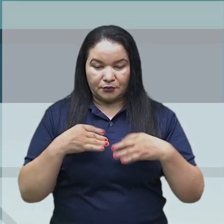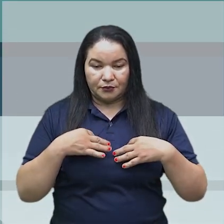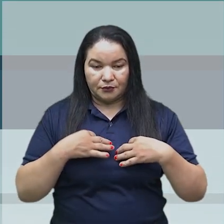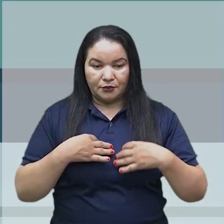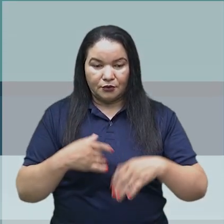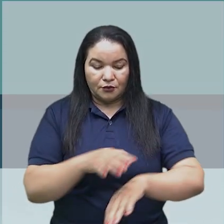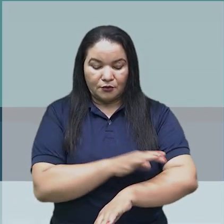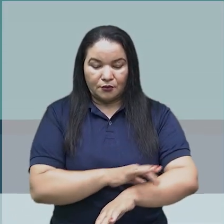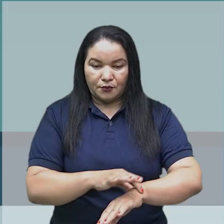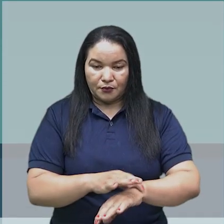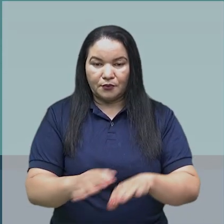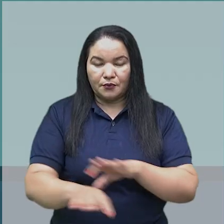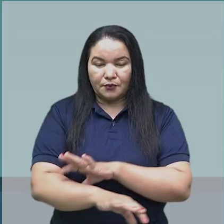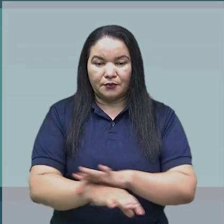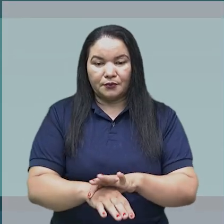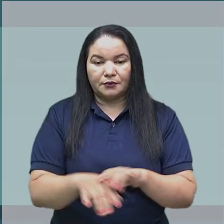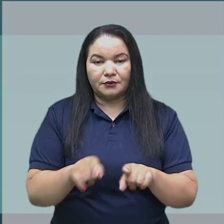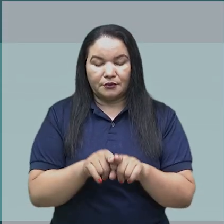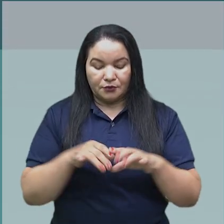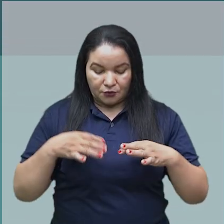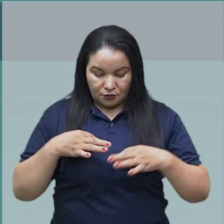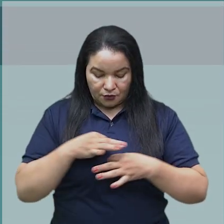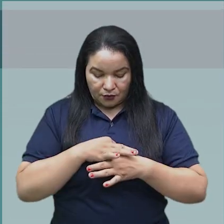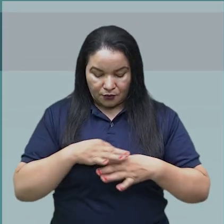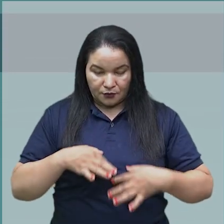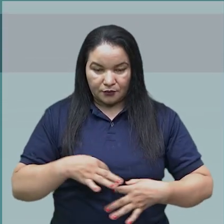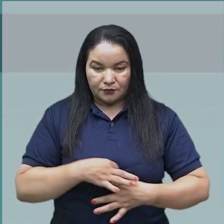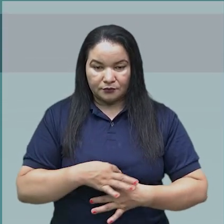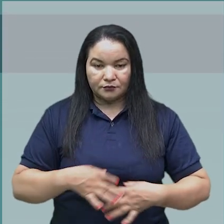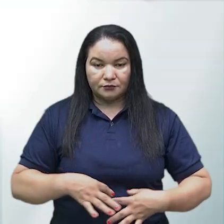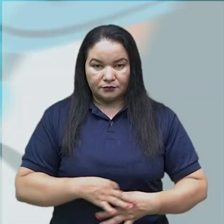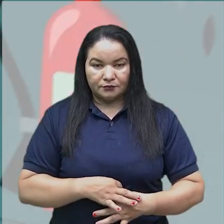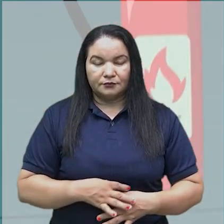mangas longas e abotoamento frontal.